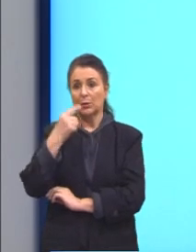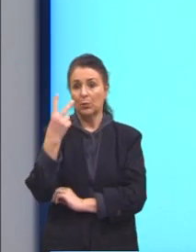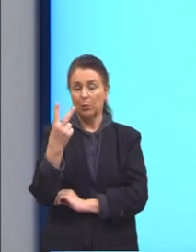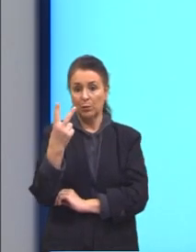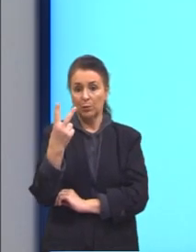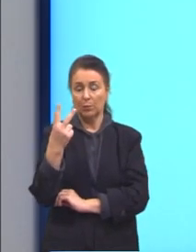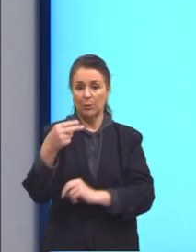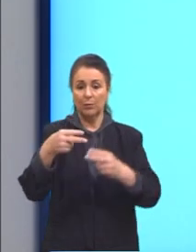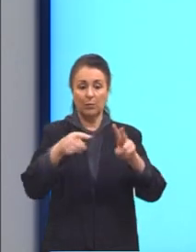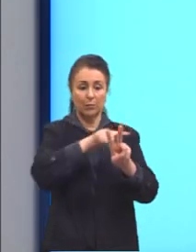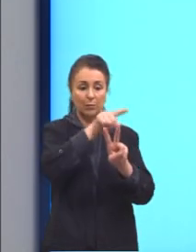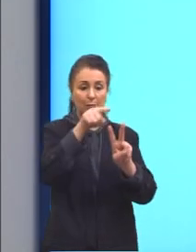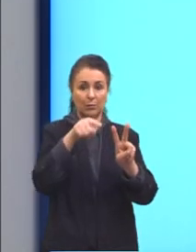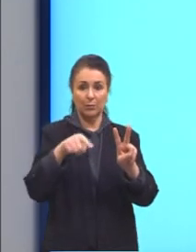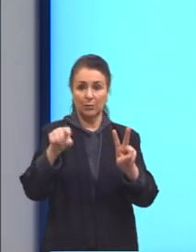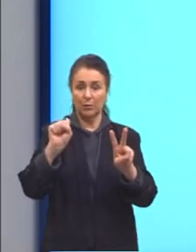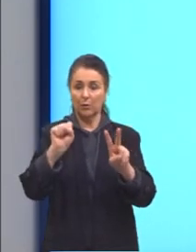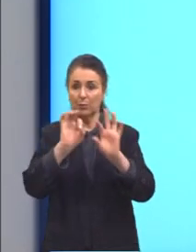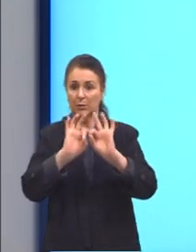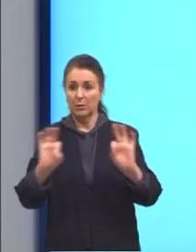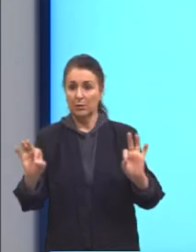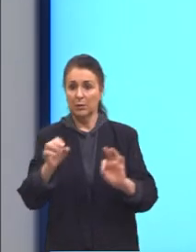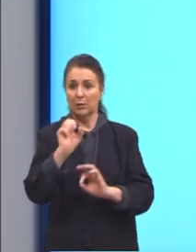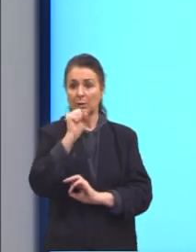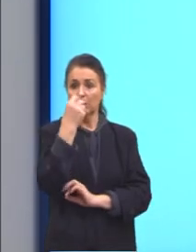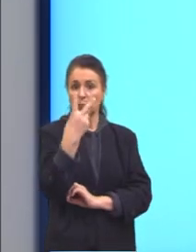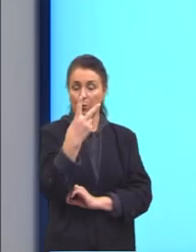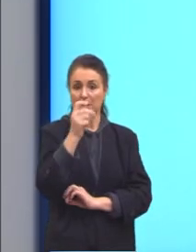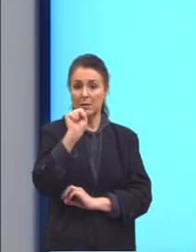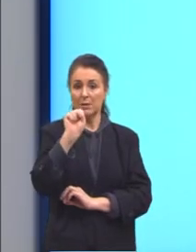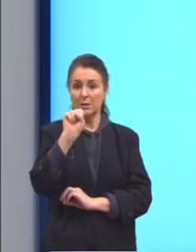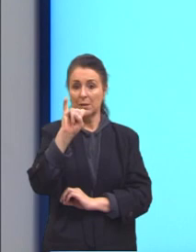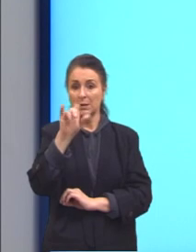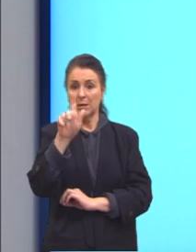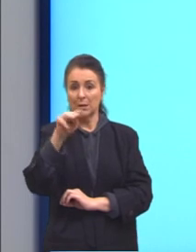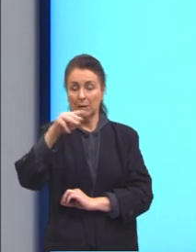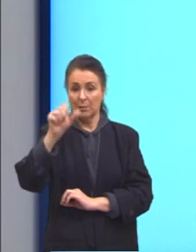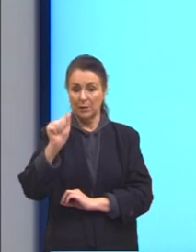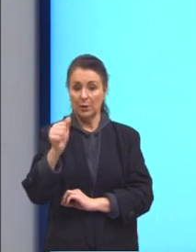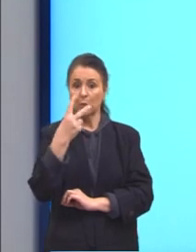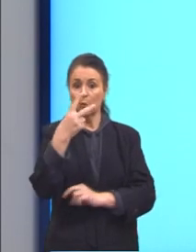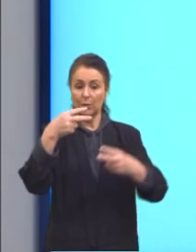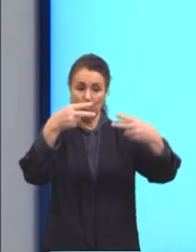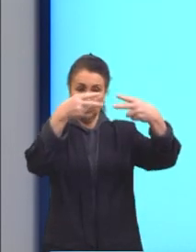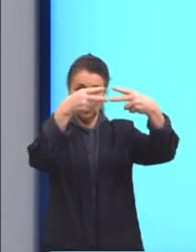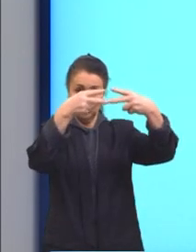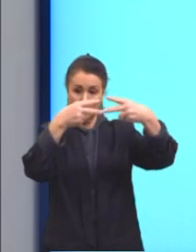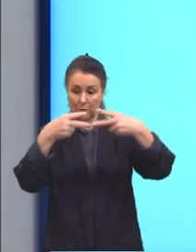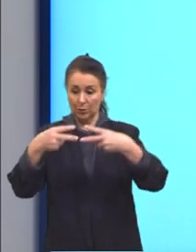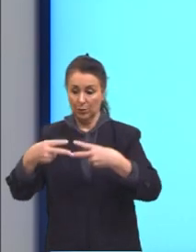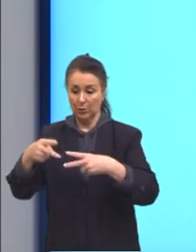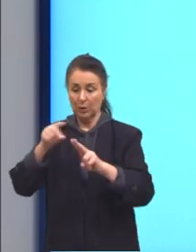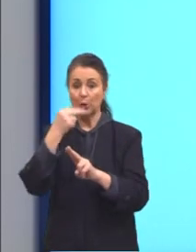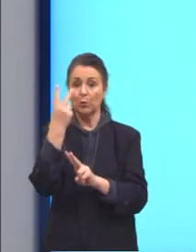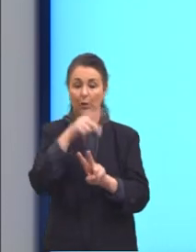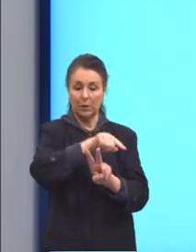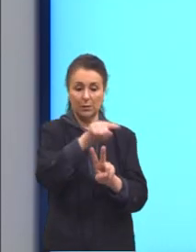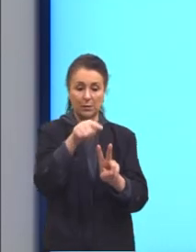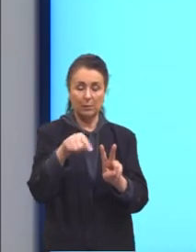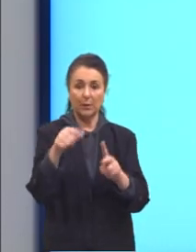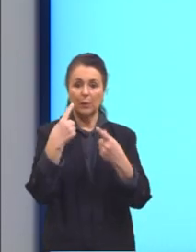sigmas e uma pe quando eu tenho uma tripla eu tenho duas sigmas e duas pi e duas duplas também do as sigmas e duas vi porque